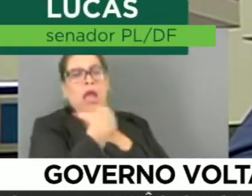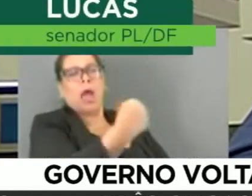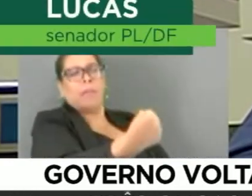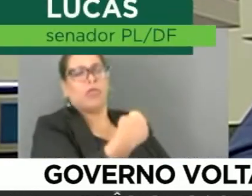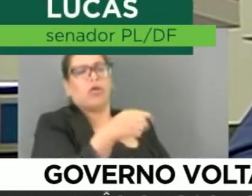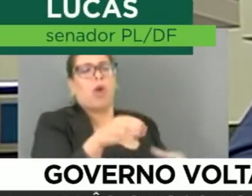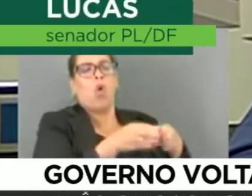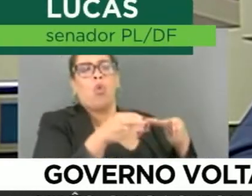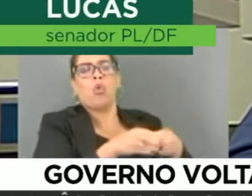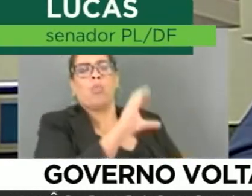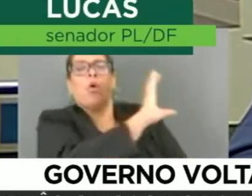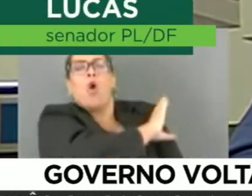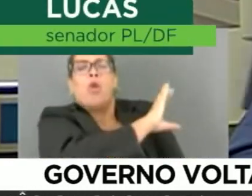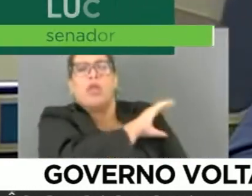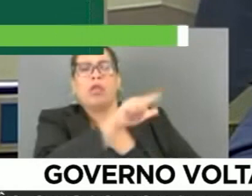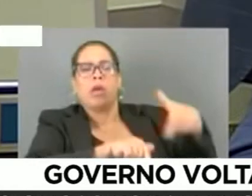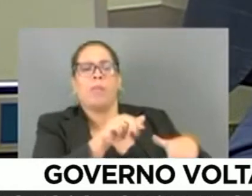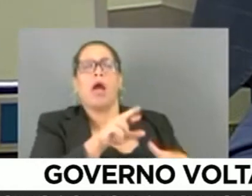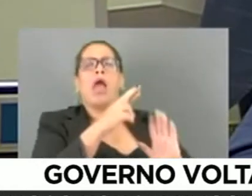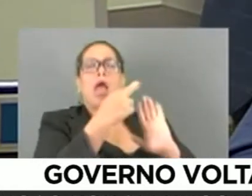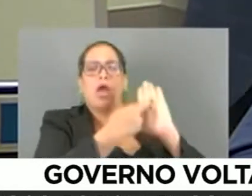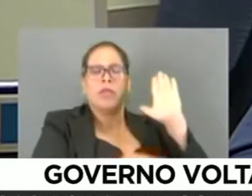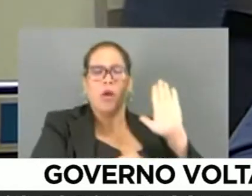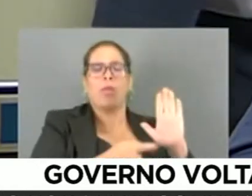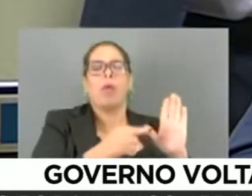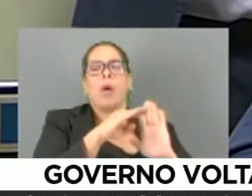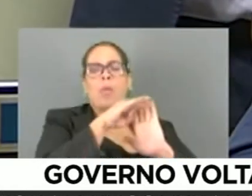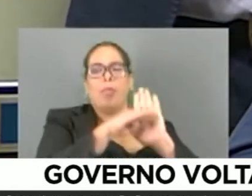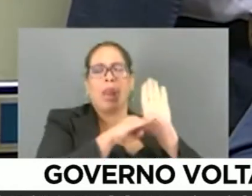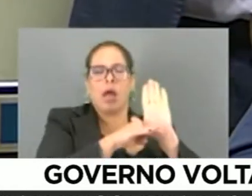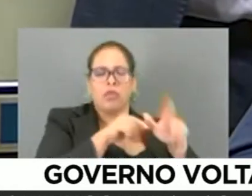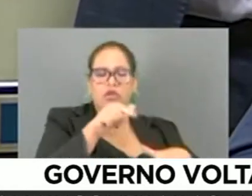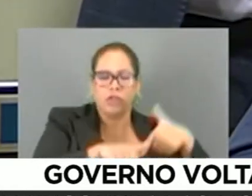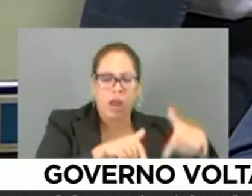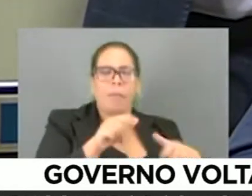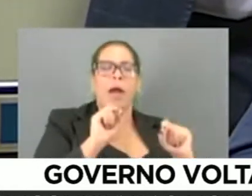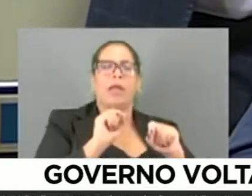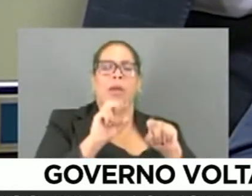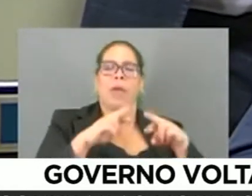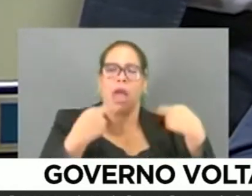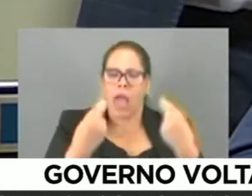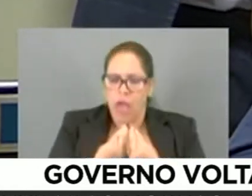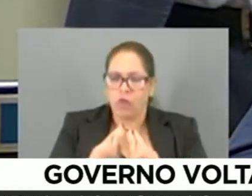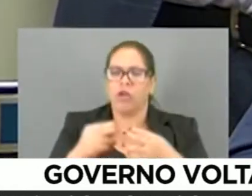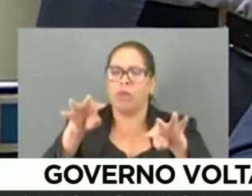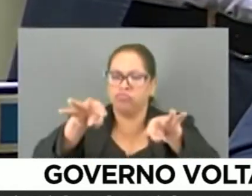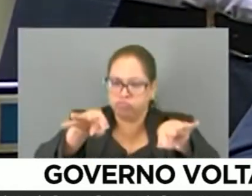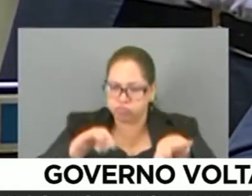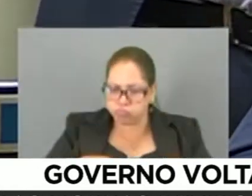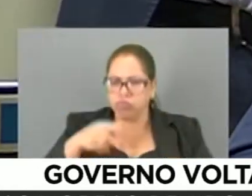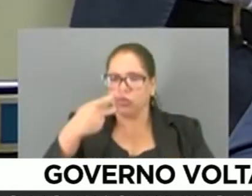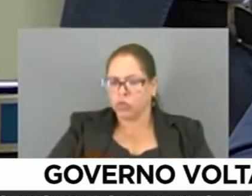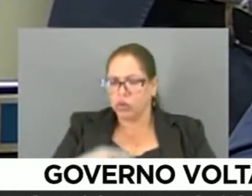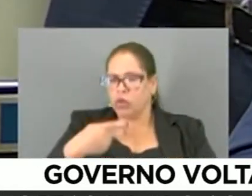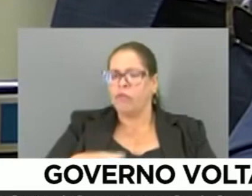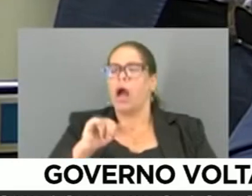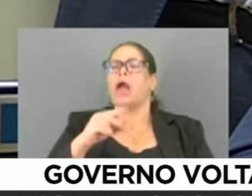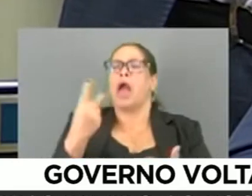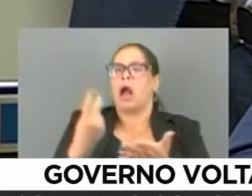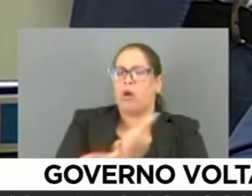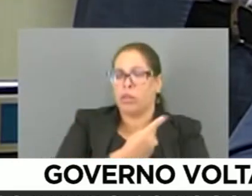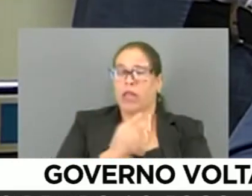trabalho, responsável por elaborar um plano de trabalho com a descrição das audiências públicas que serão realizadas e, ao